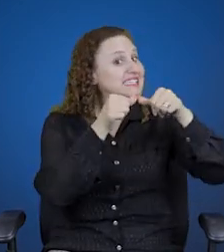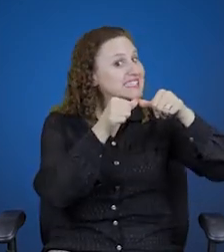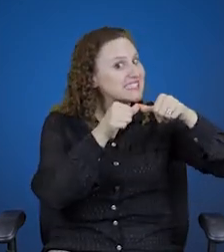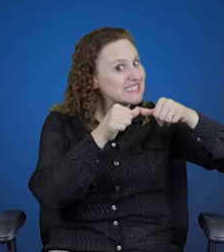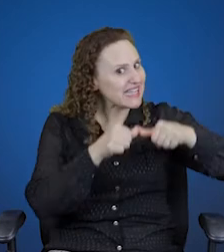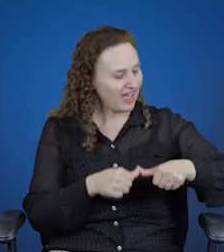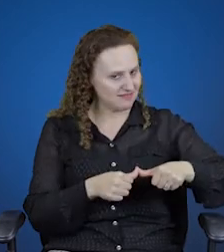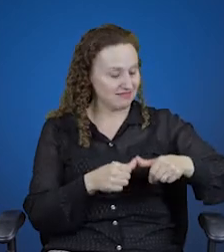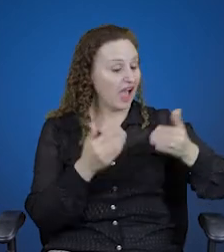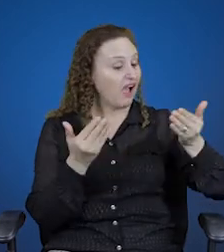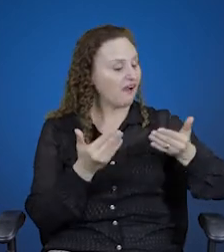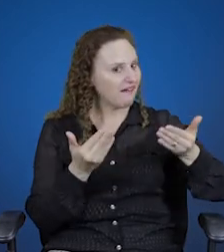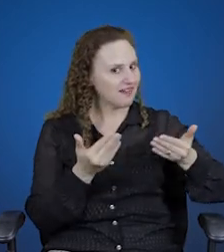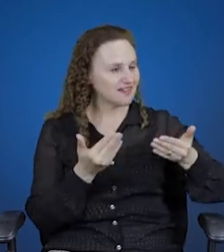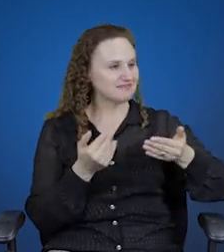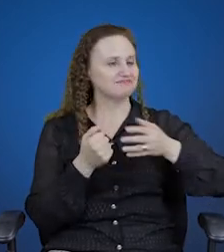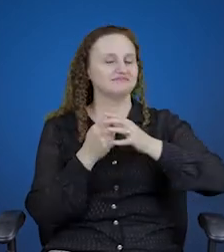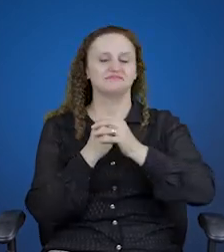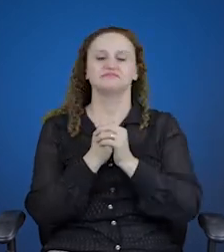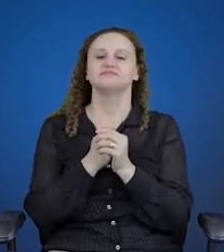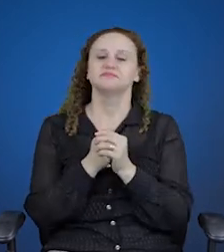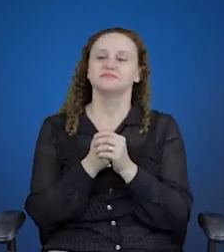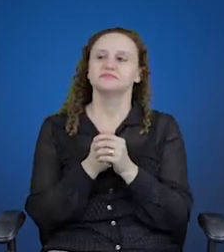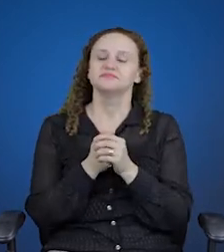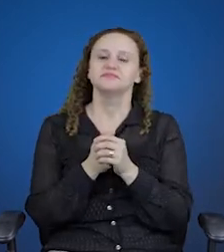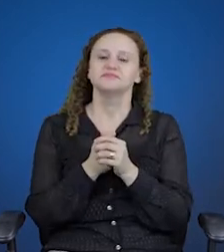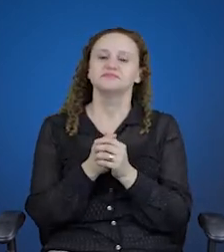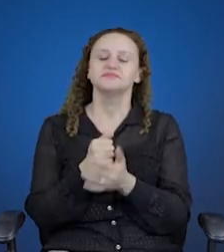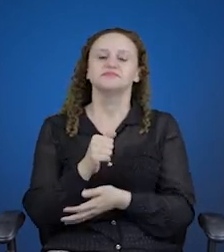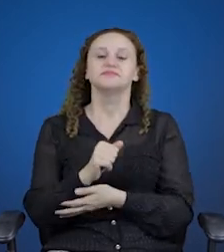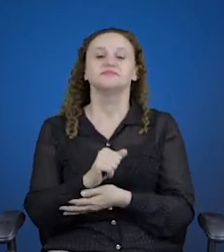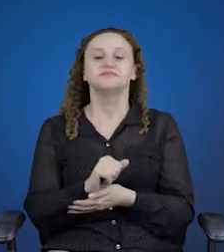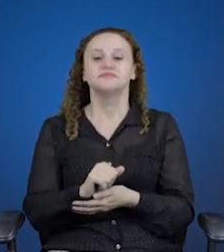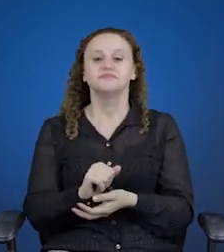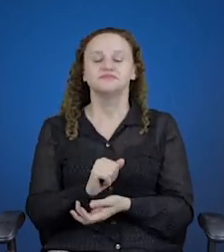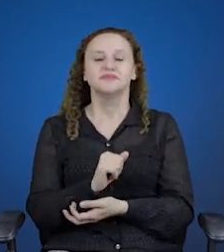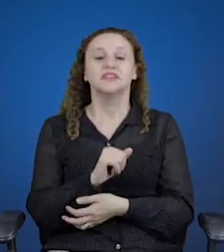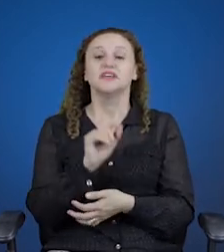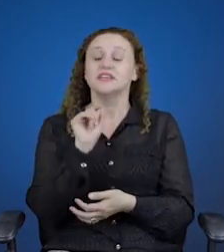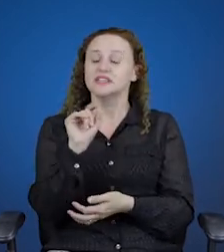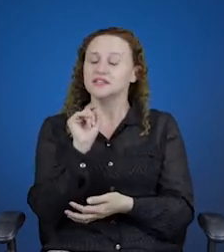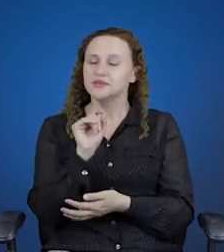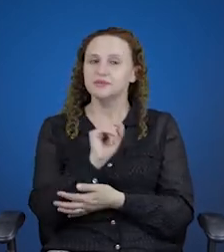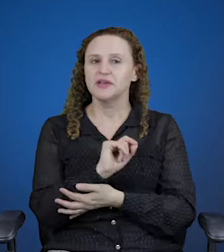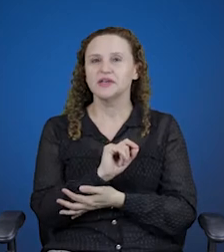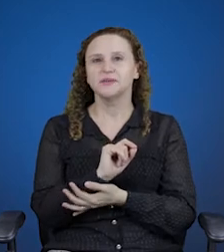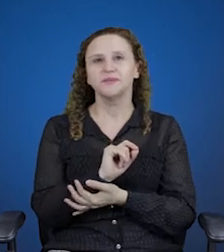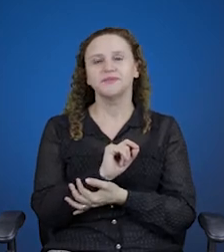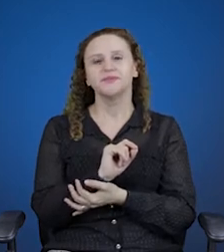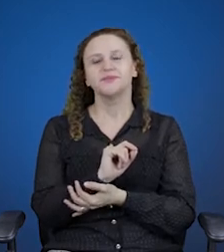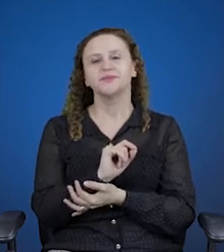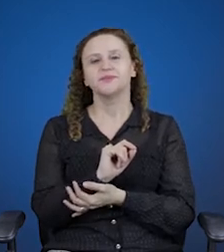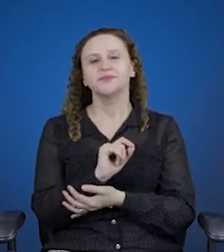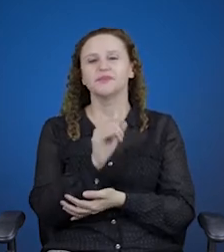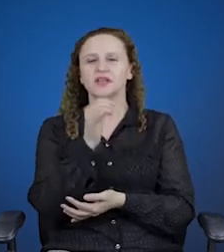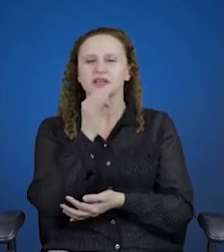bonita na sua essência os cargos ocupados